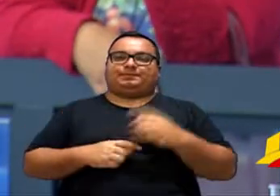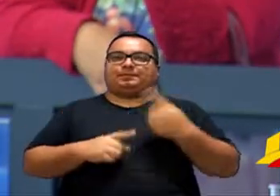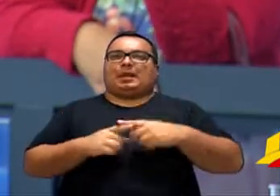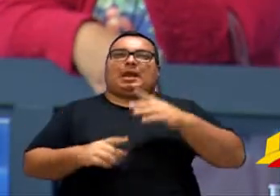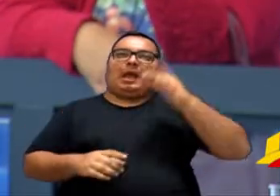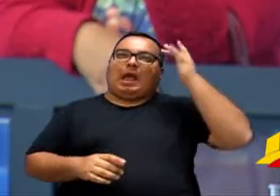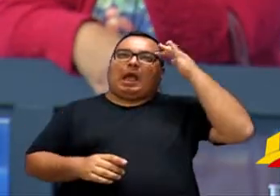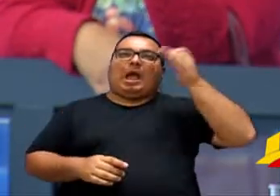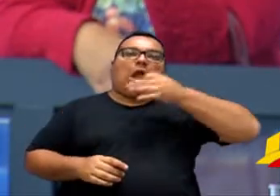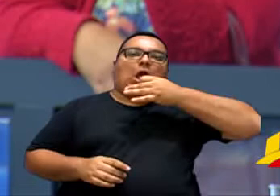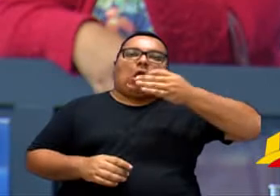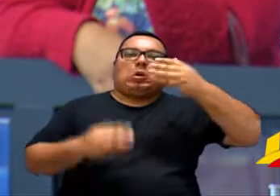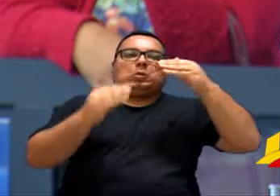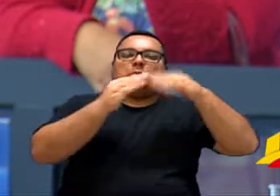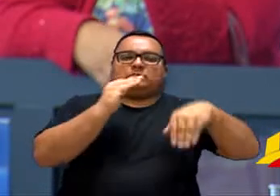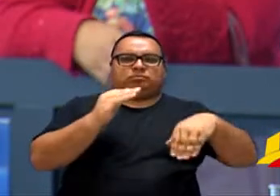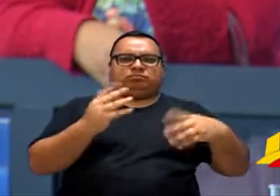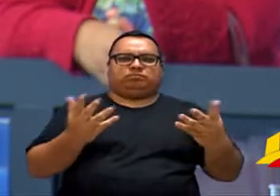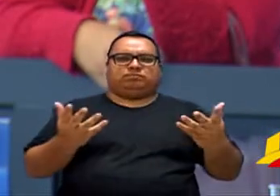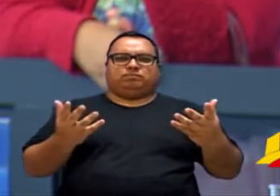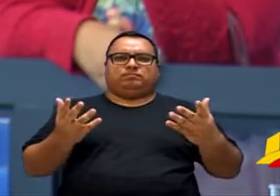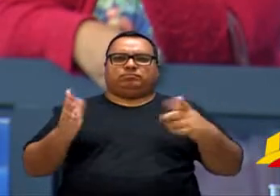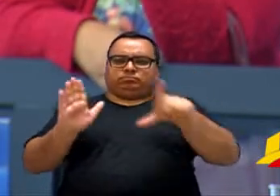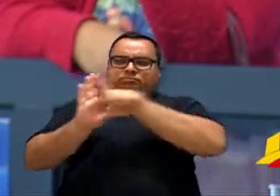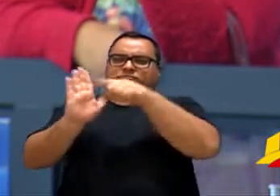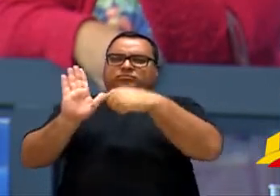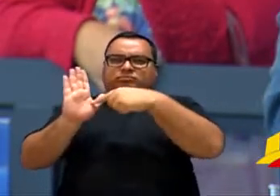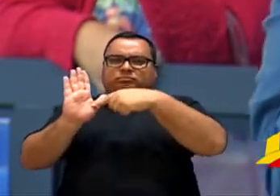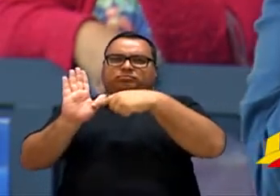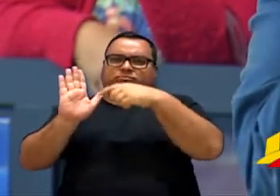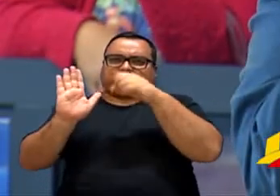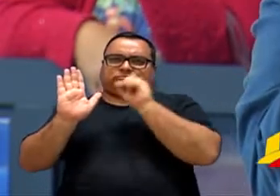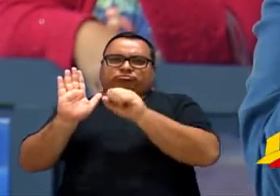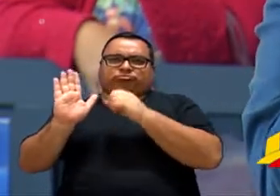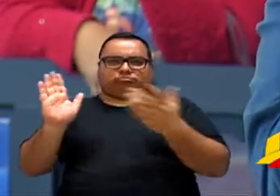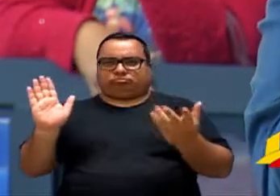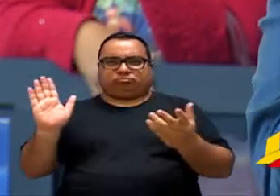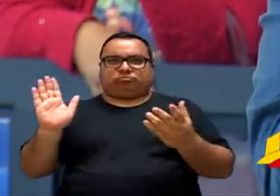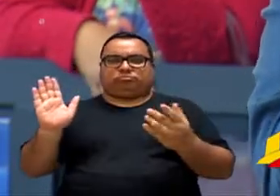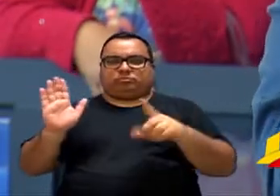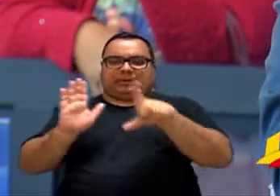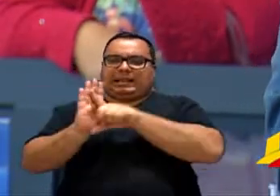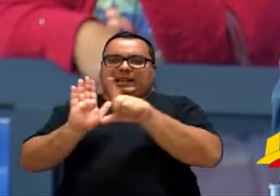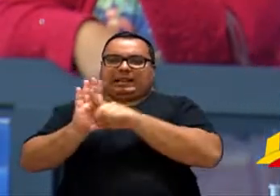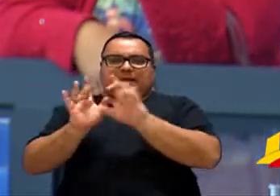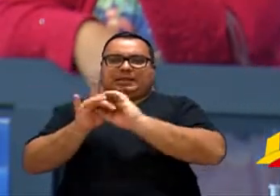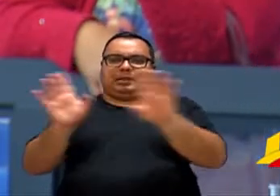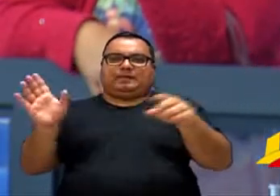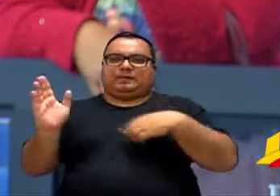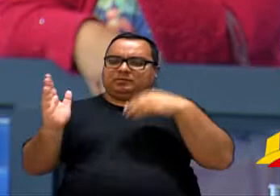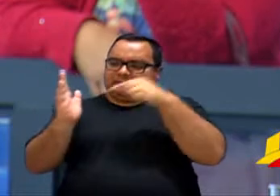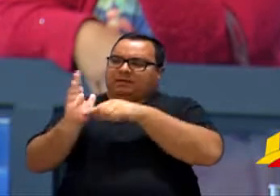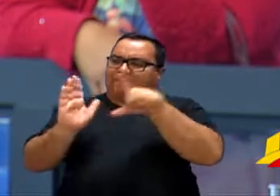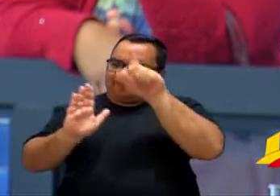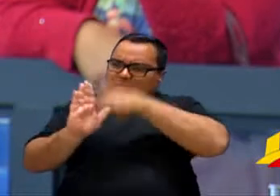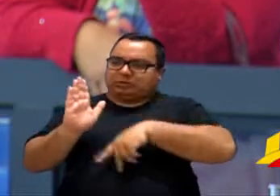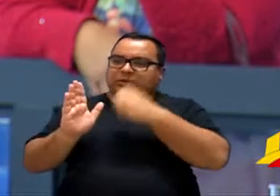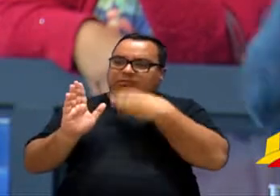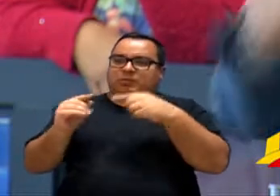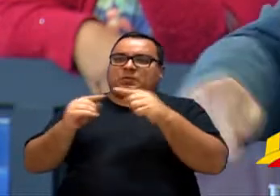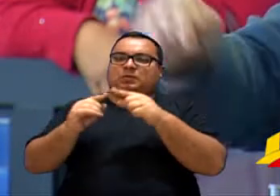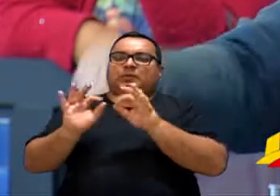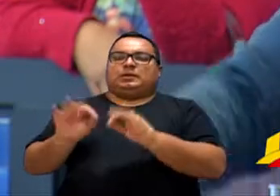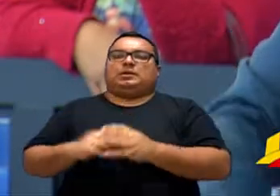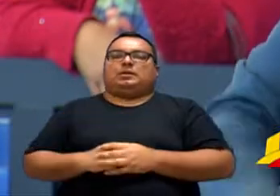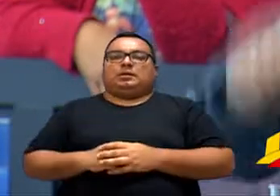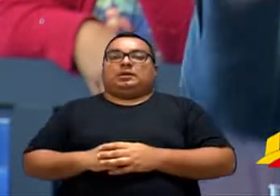mas isso não o projeto dela continua sendo legal se o vereador da comissão não concorda com o projeto ele